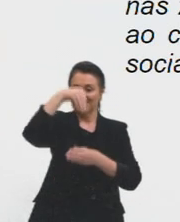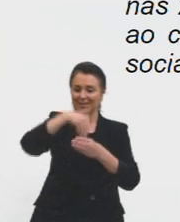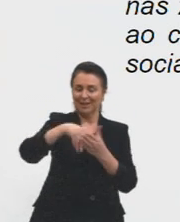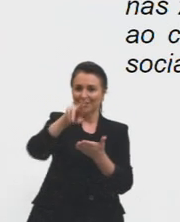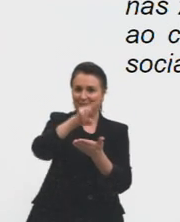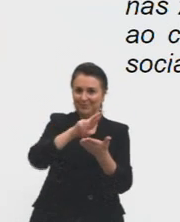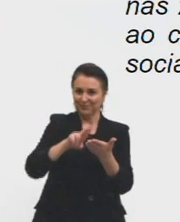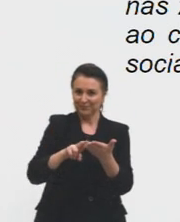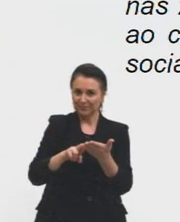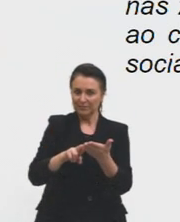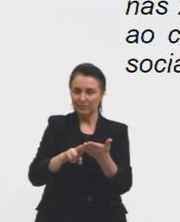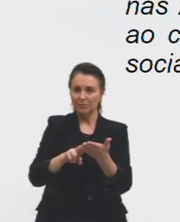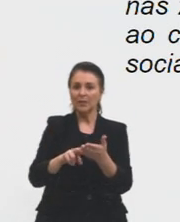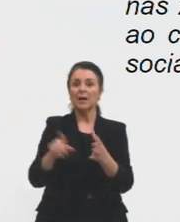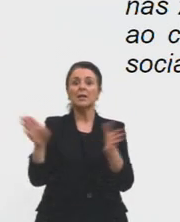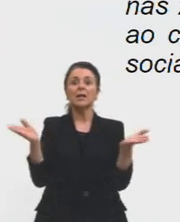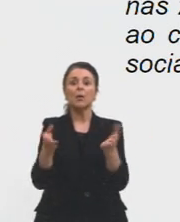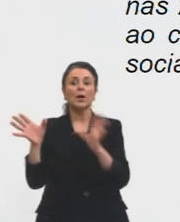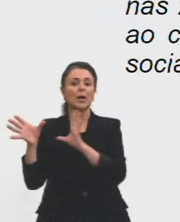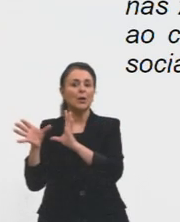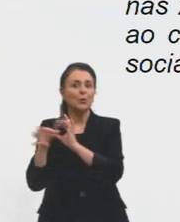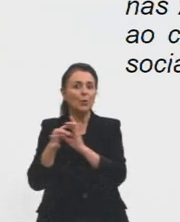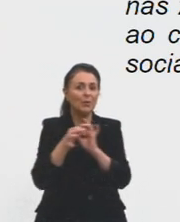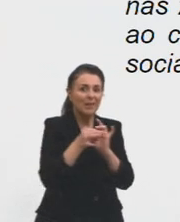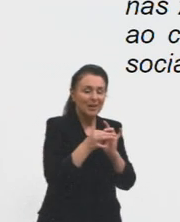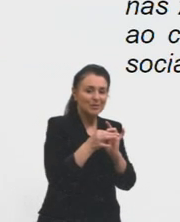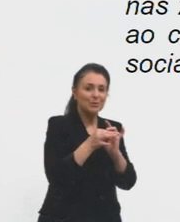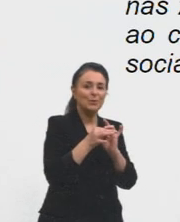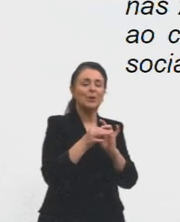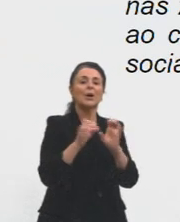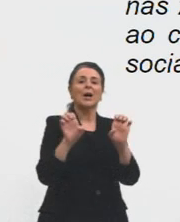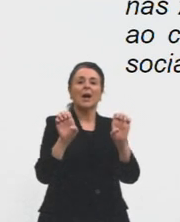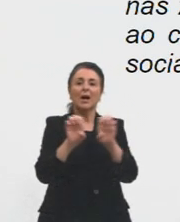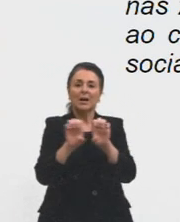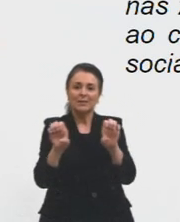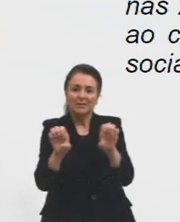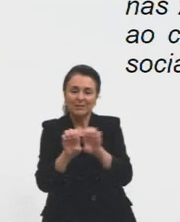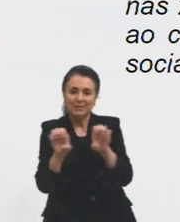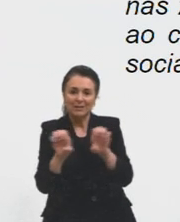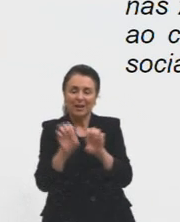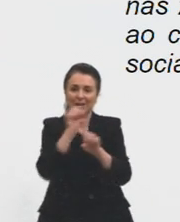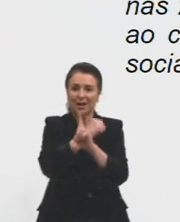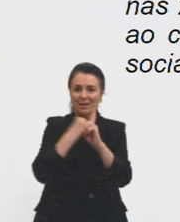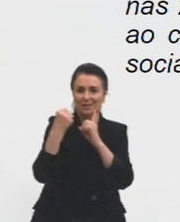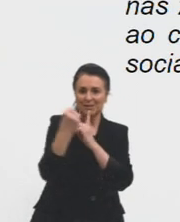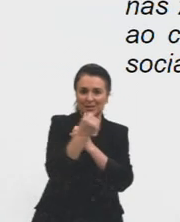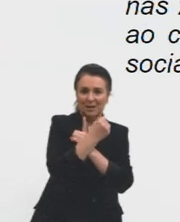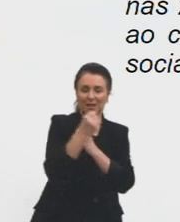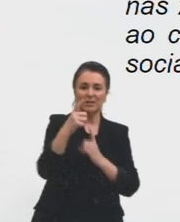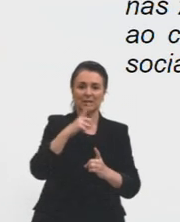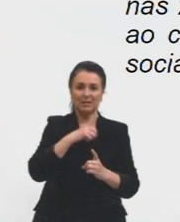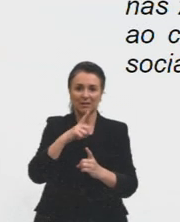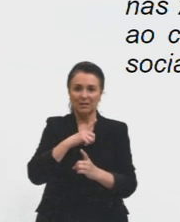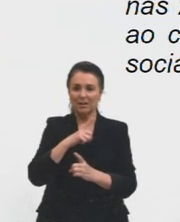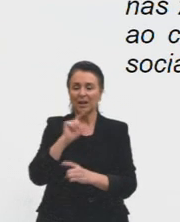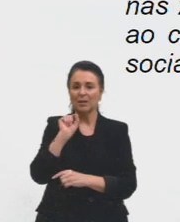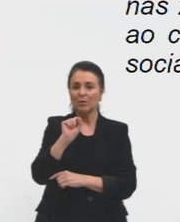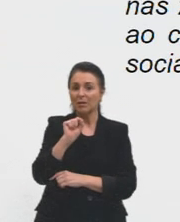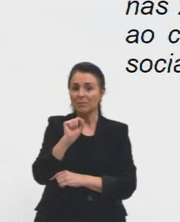e dentro desse contexto exploratório que se estruturou a sociedade brasileira a qual tem como uma das